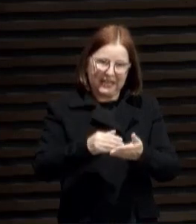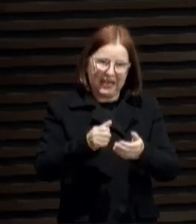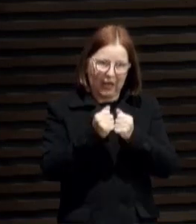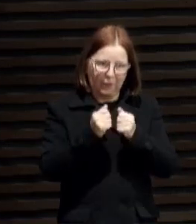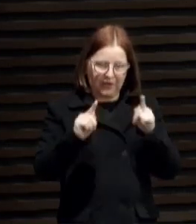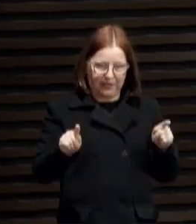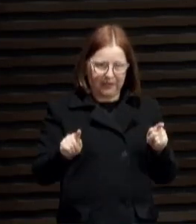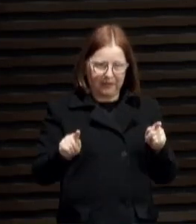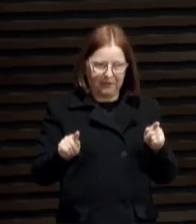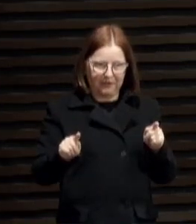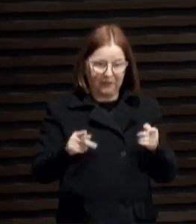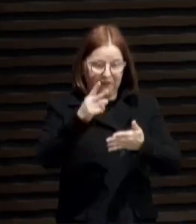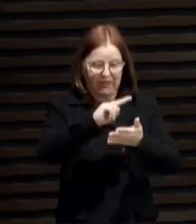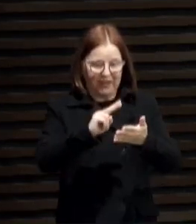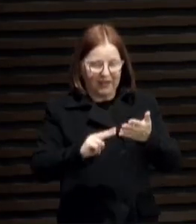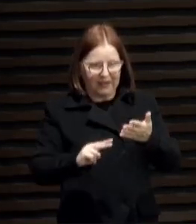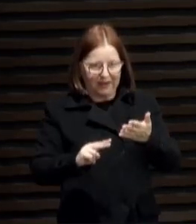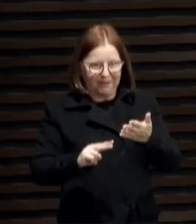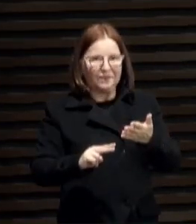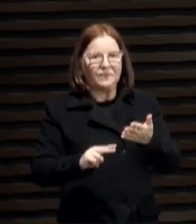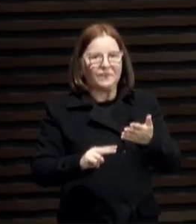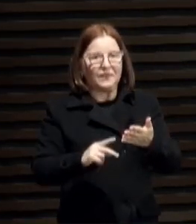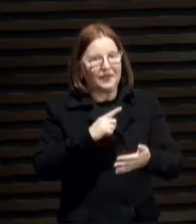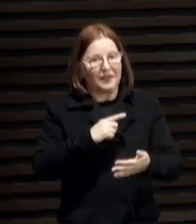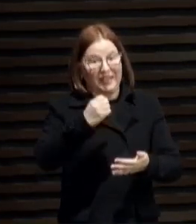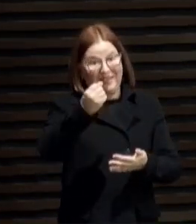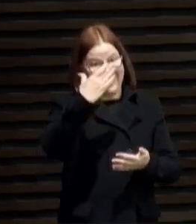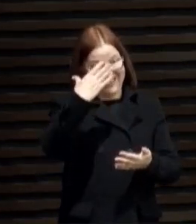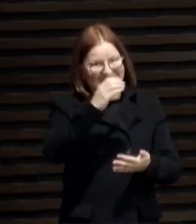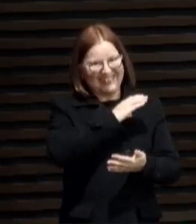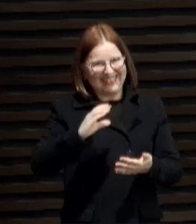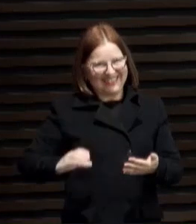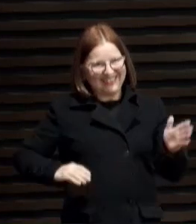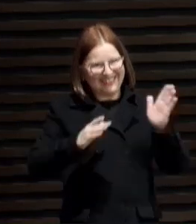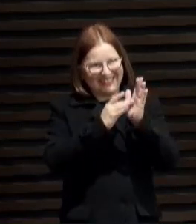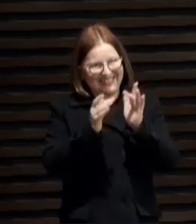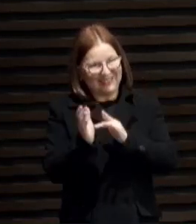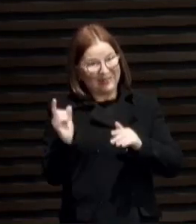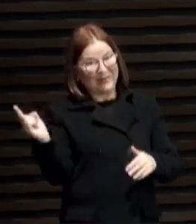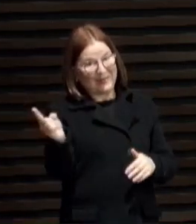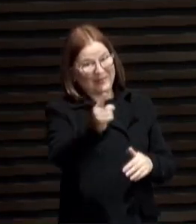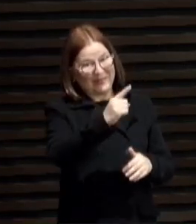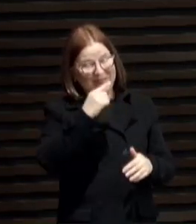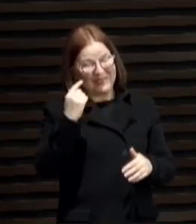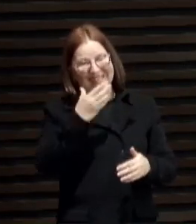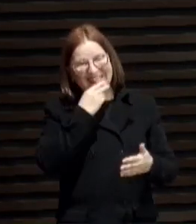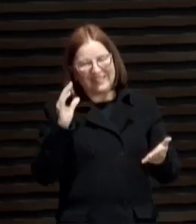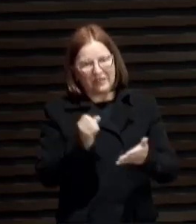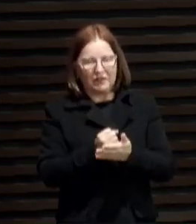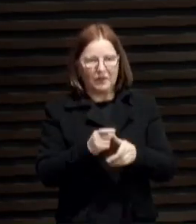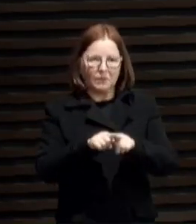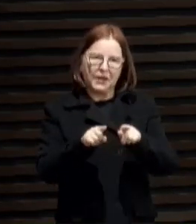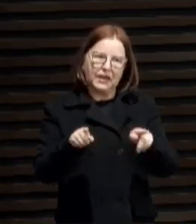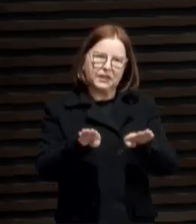vai encontrar a revelação de Cristo Jesus, que é o nosso Salvador, mas também você vai encontrar